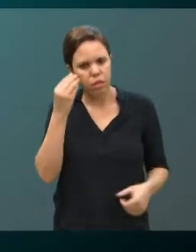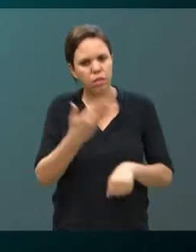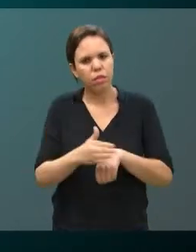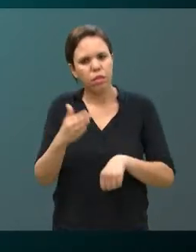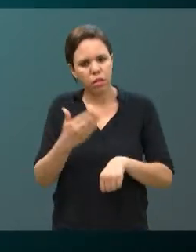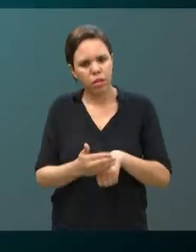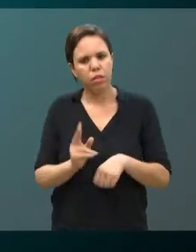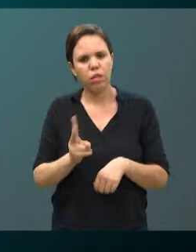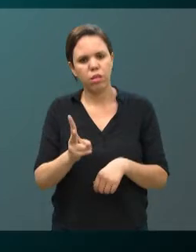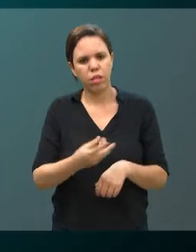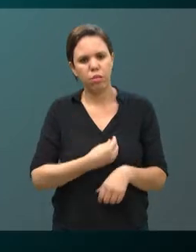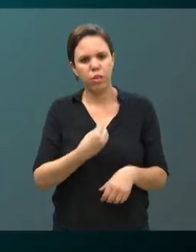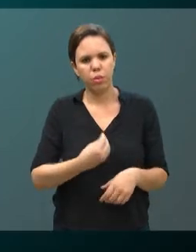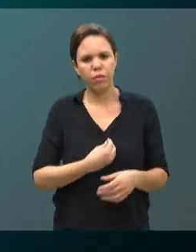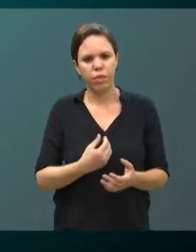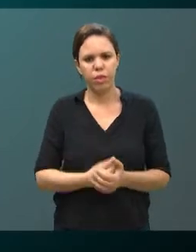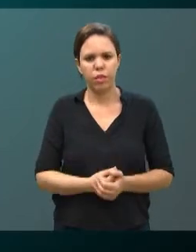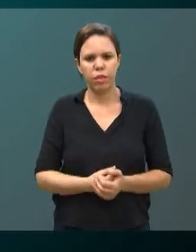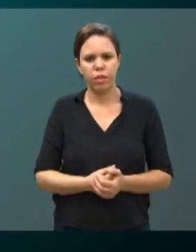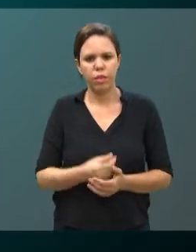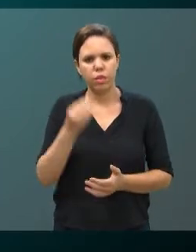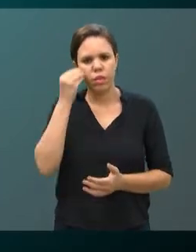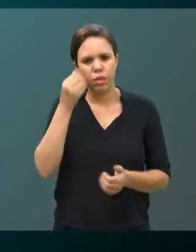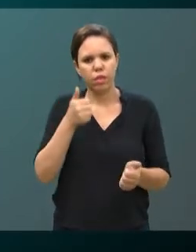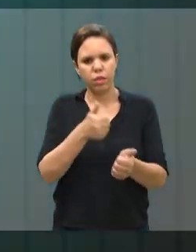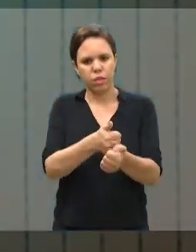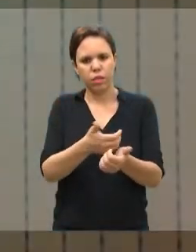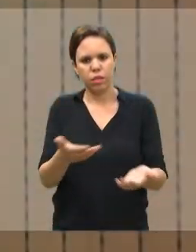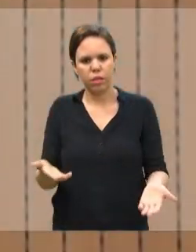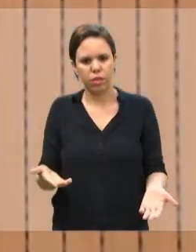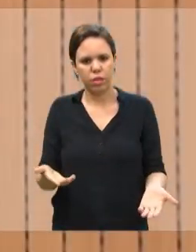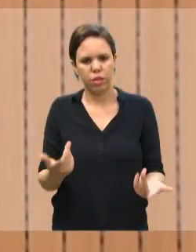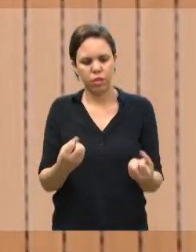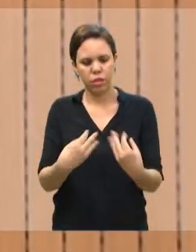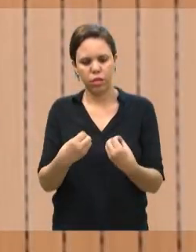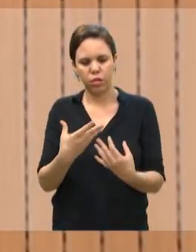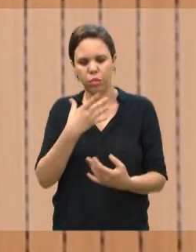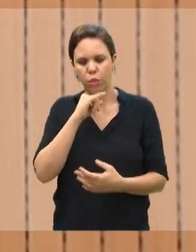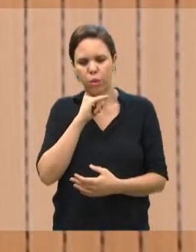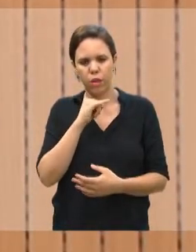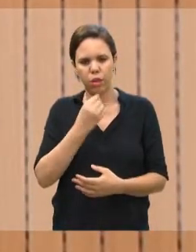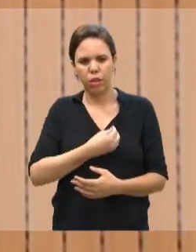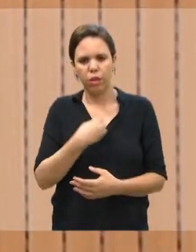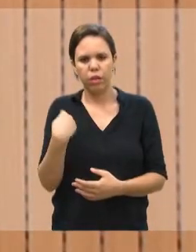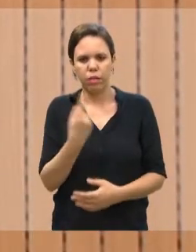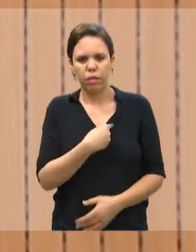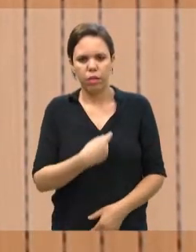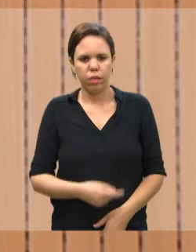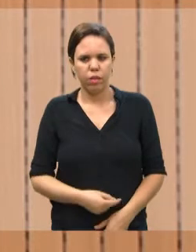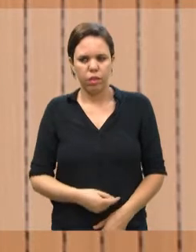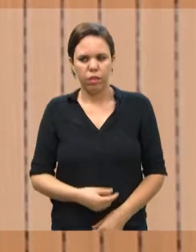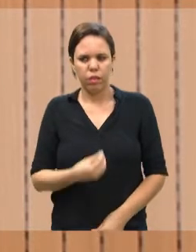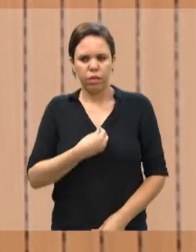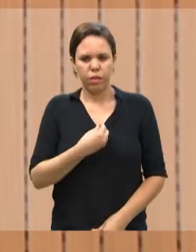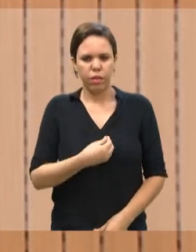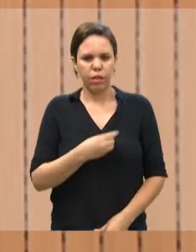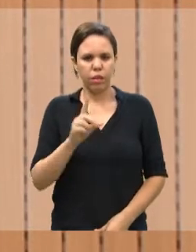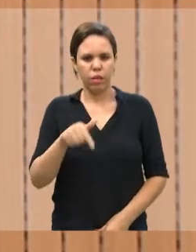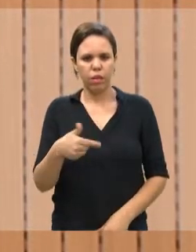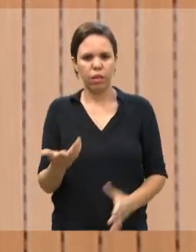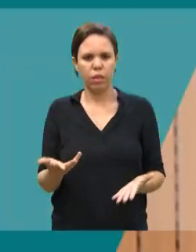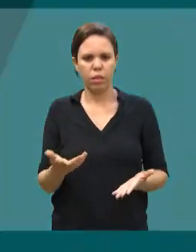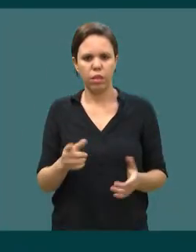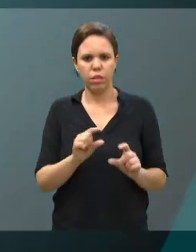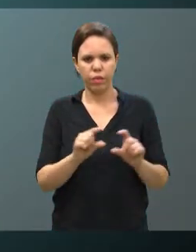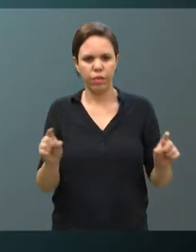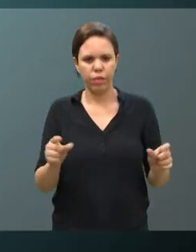frase em pauta na minha vida e tentar seguir esse ensinamento do meu pai. Então a vida nossa, a minha vida, é regida por